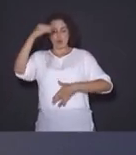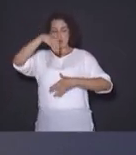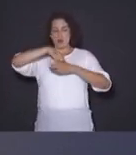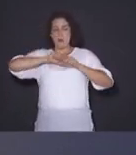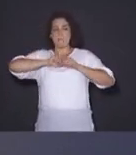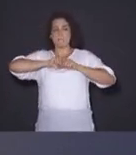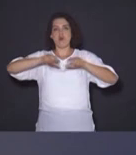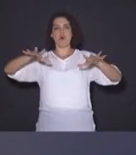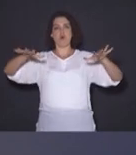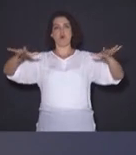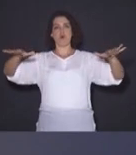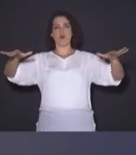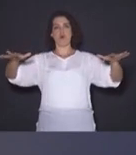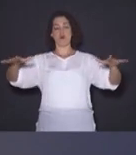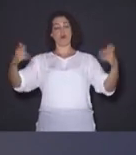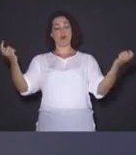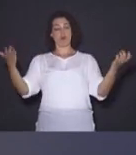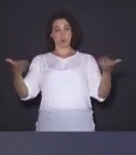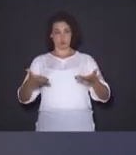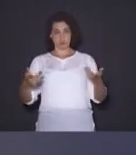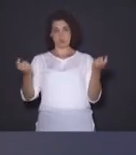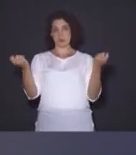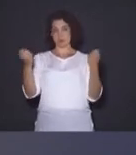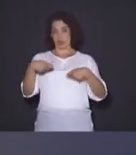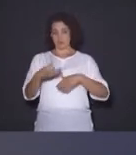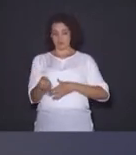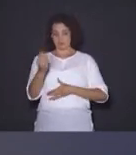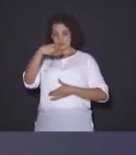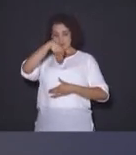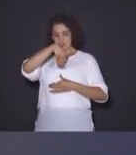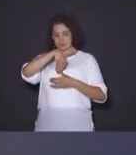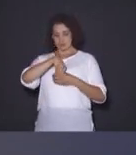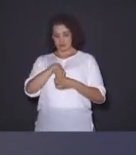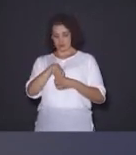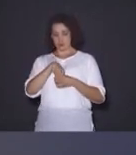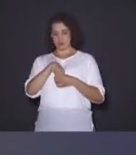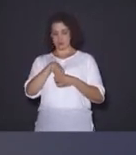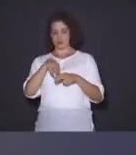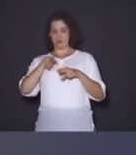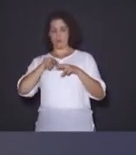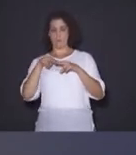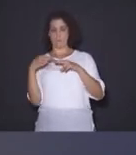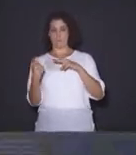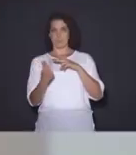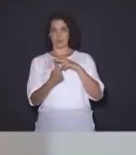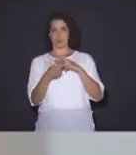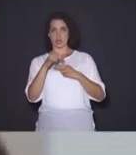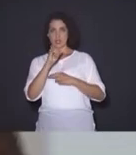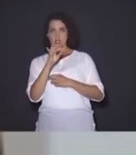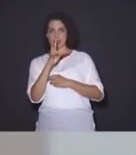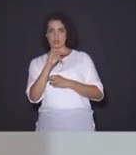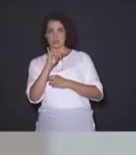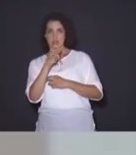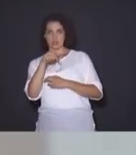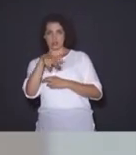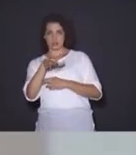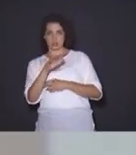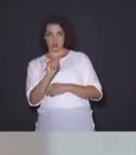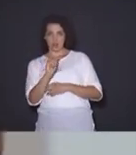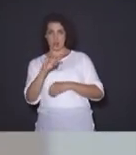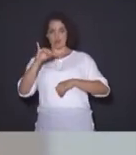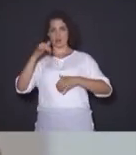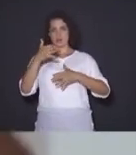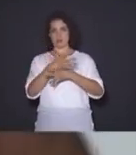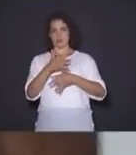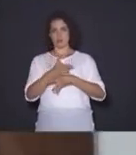nós temos possibilidade de estar aqui dentro do bairro de tinga em salvador e lauro de freitas na bahia